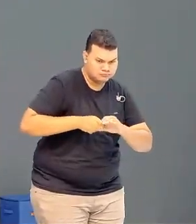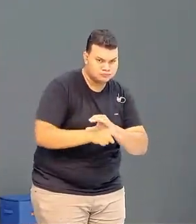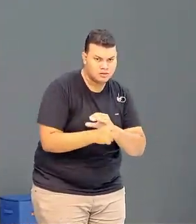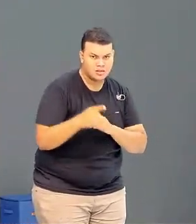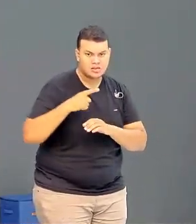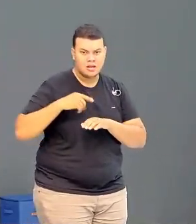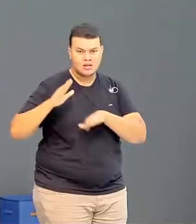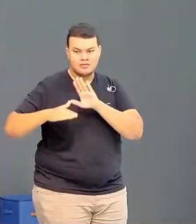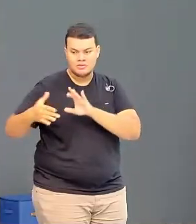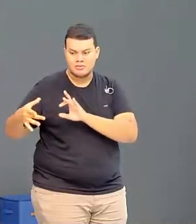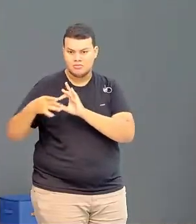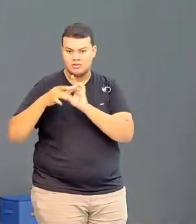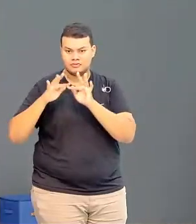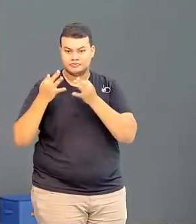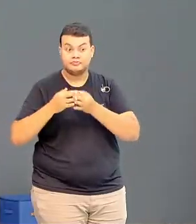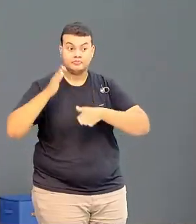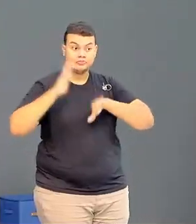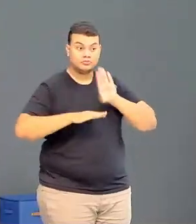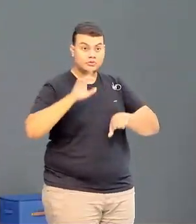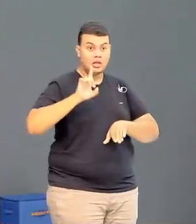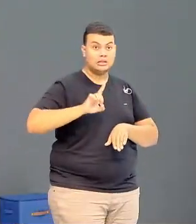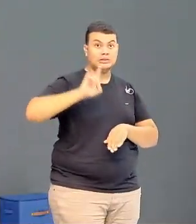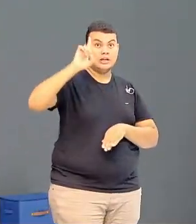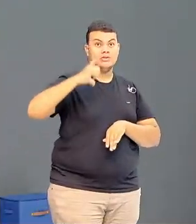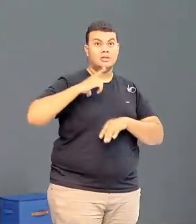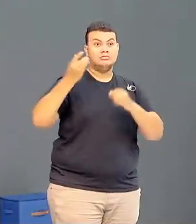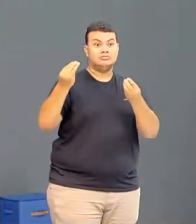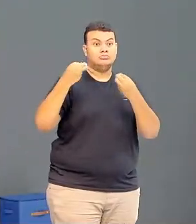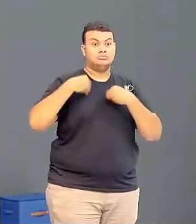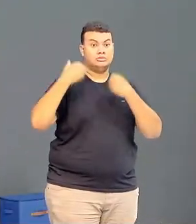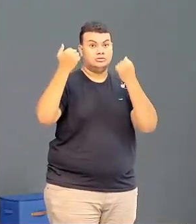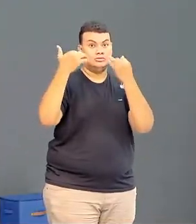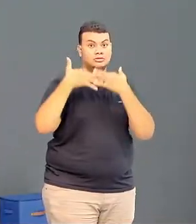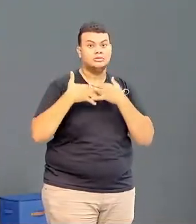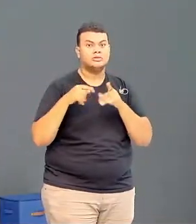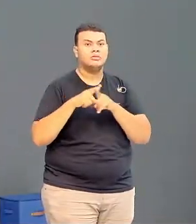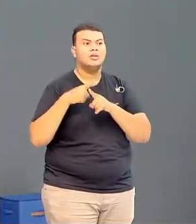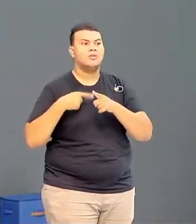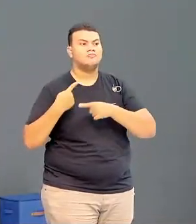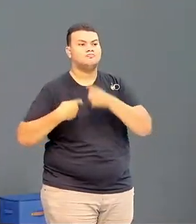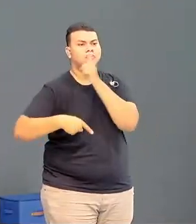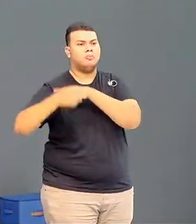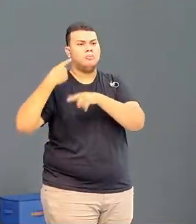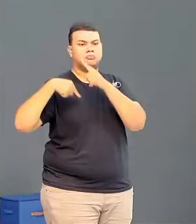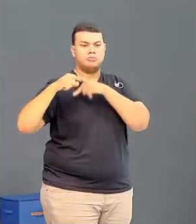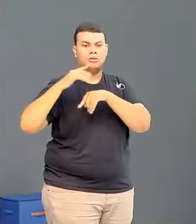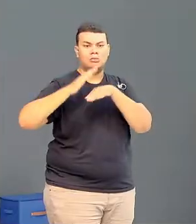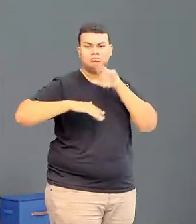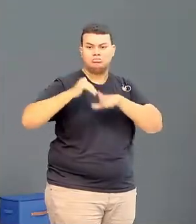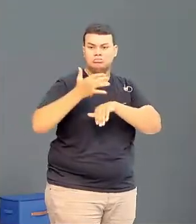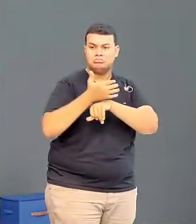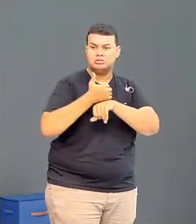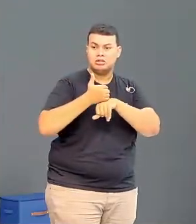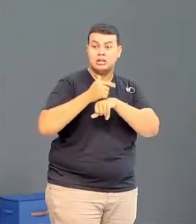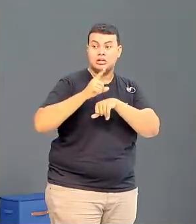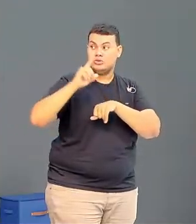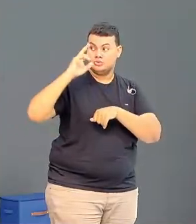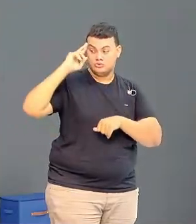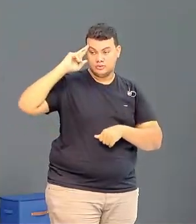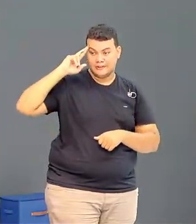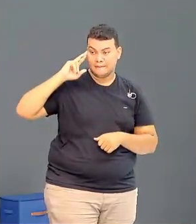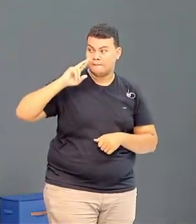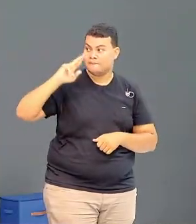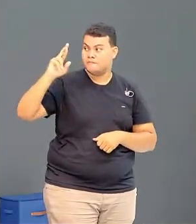laços familiares, quando Deus está nos abençoando e nos prosperando profissionalmente, quando o Senhor está nos